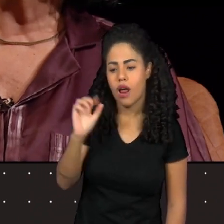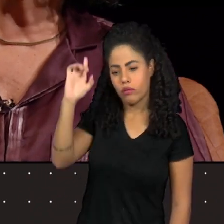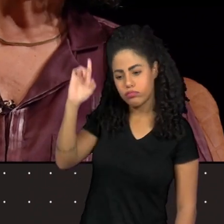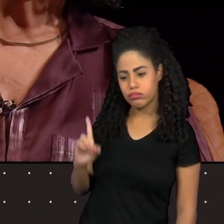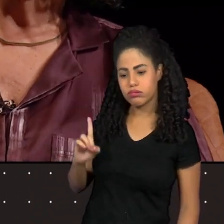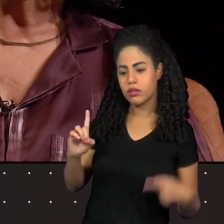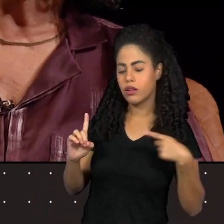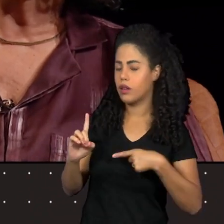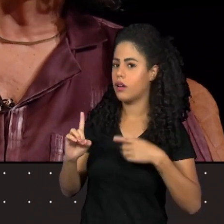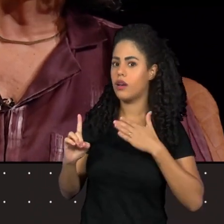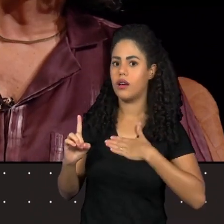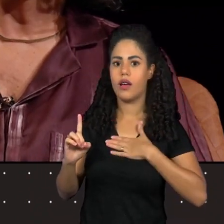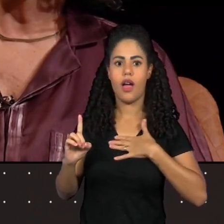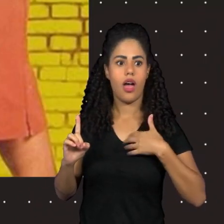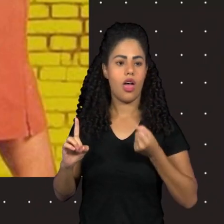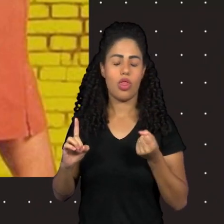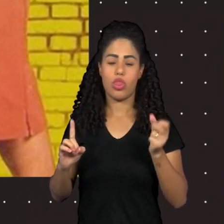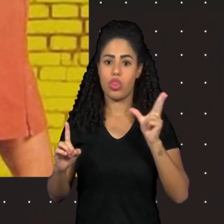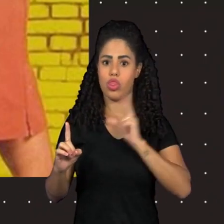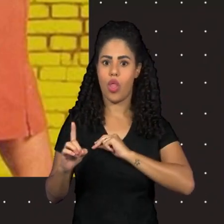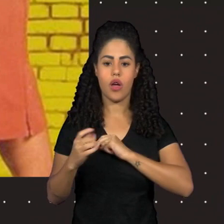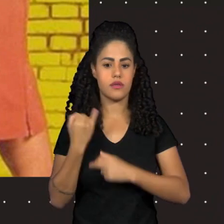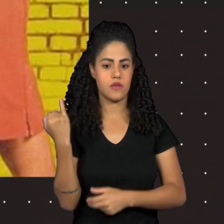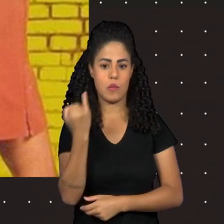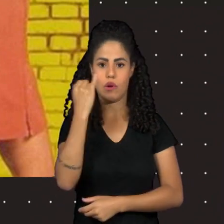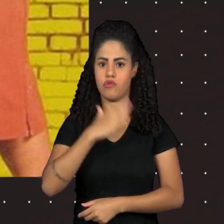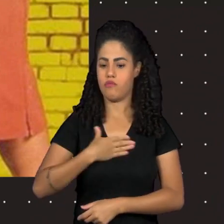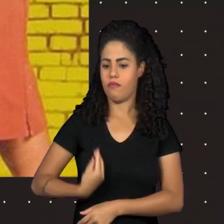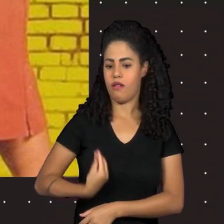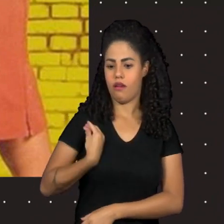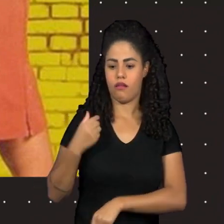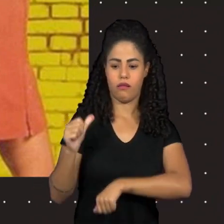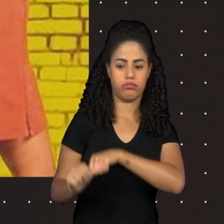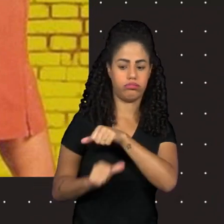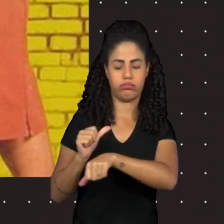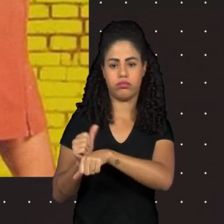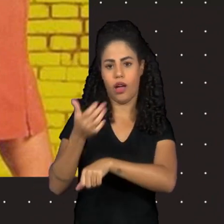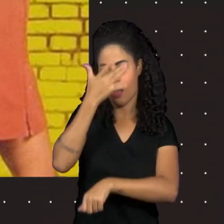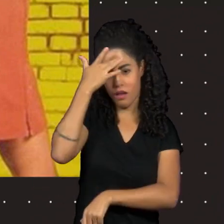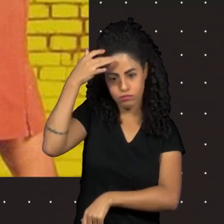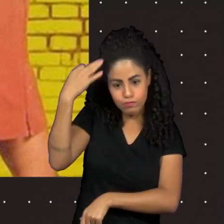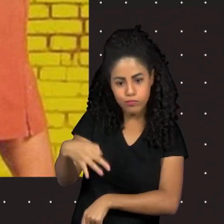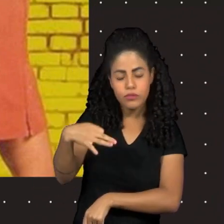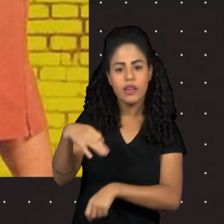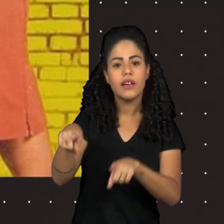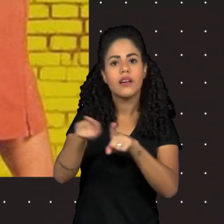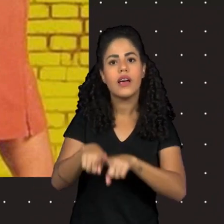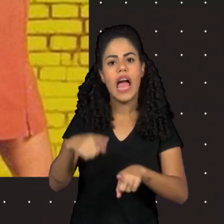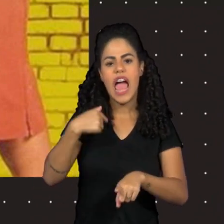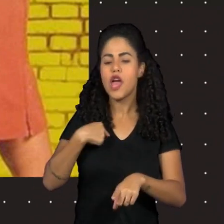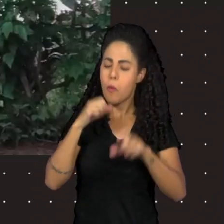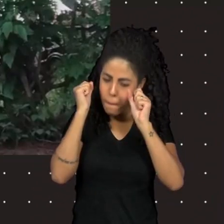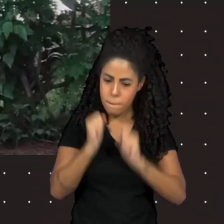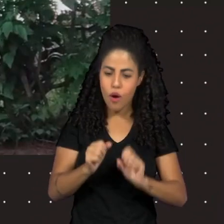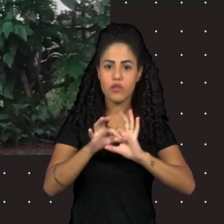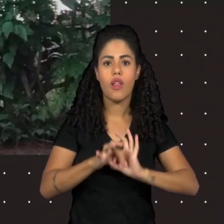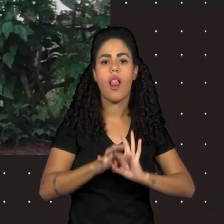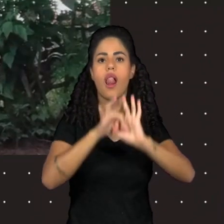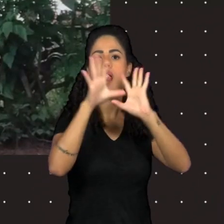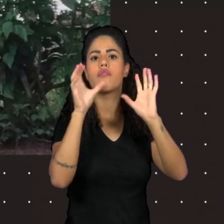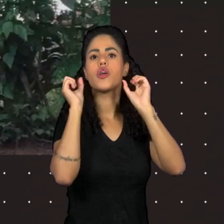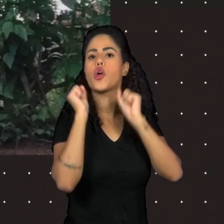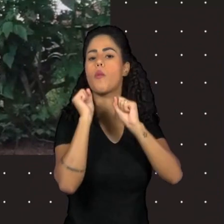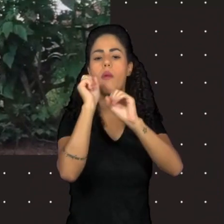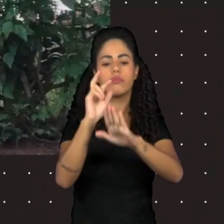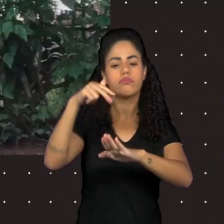foi tão importante para mim. Isso mudou a minha vida, me fez entender de que eu posso fazer tudo que eu quiser e eu posso chegar a todos